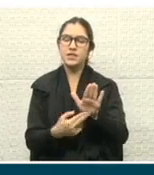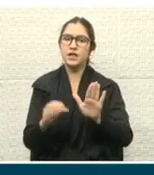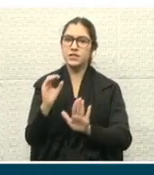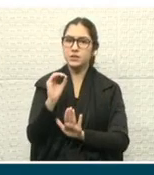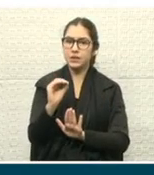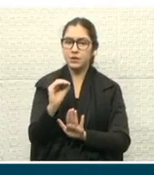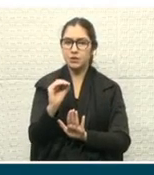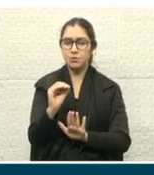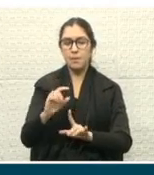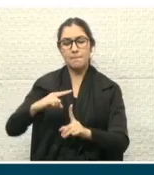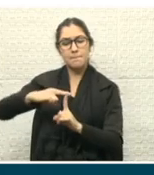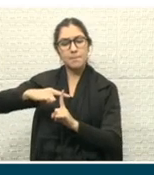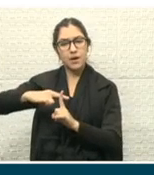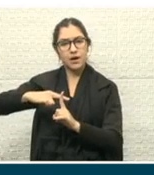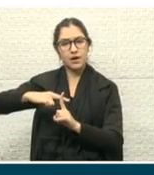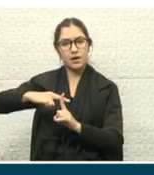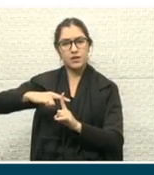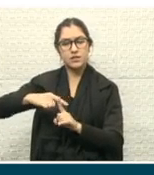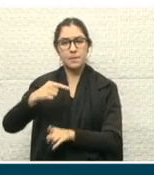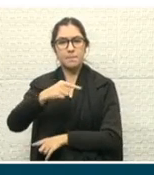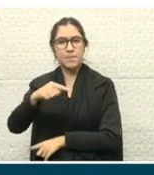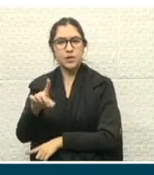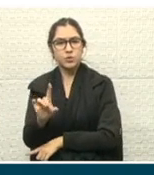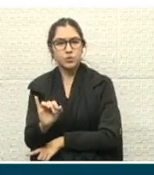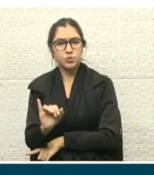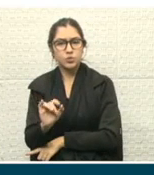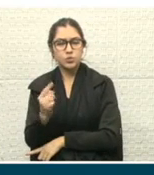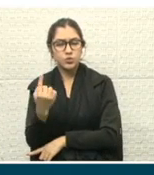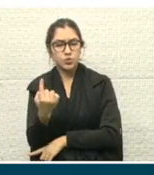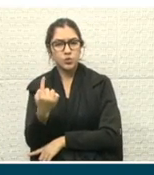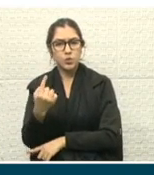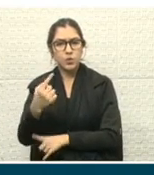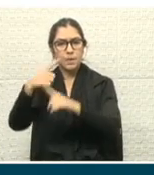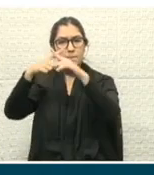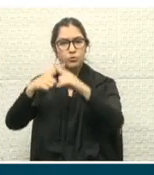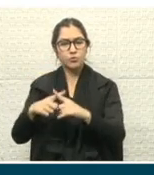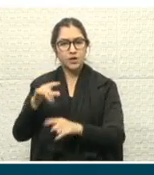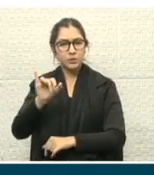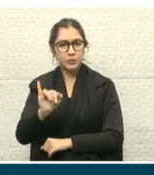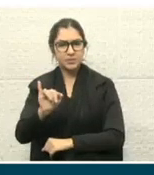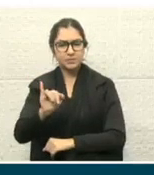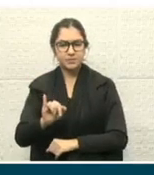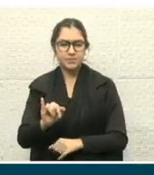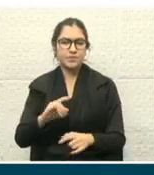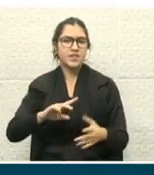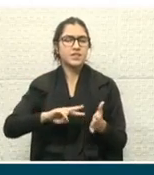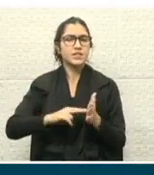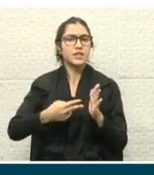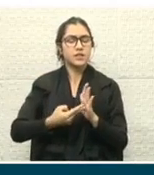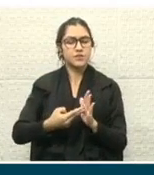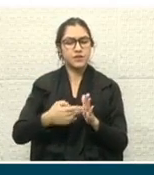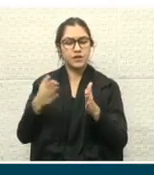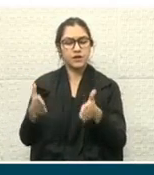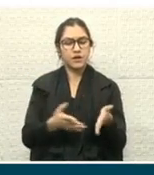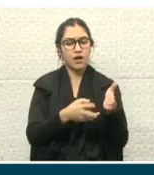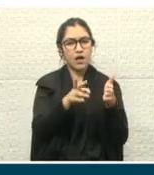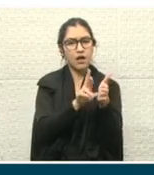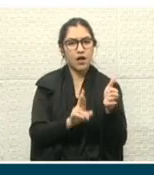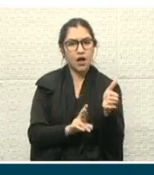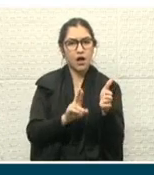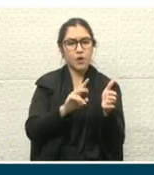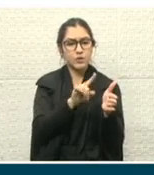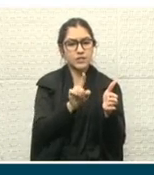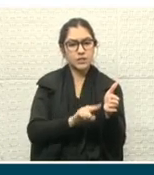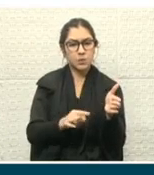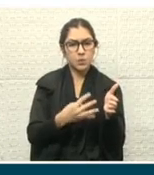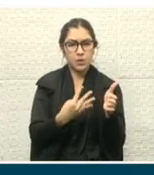0 mais menos 1 multiplicado por i. Isso quer dizer que a parte real do